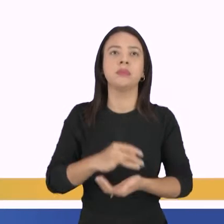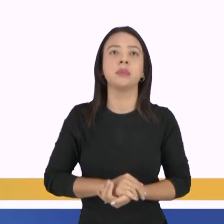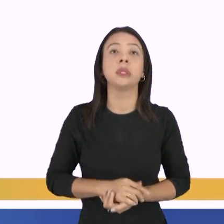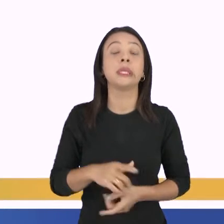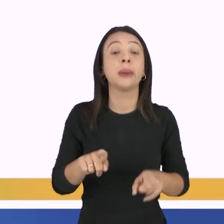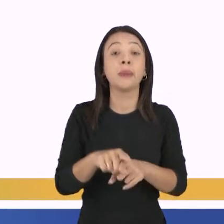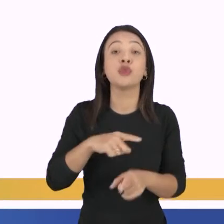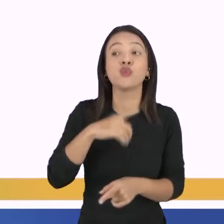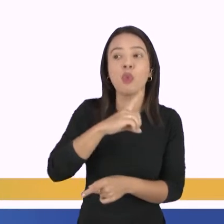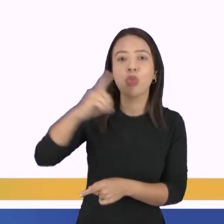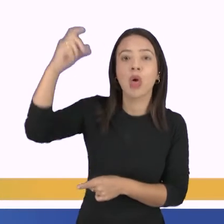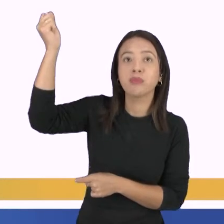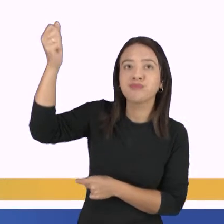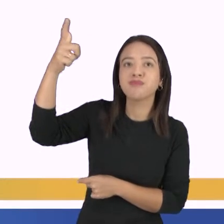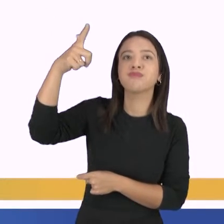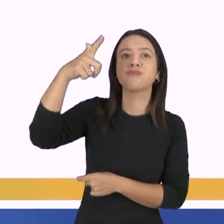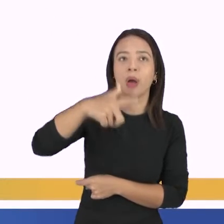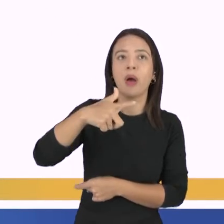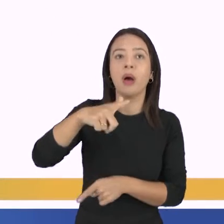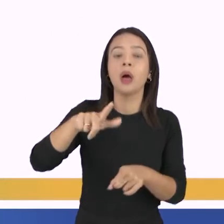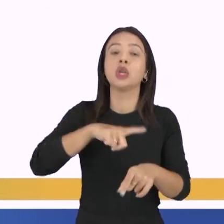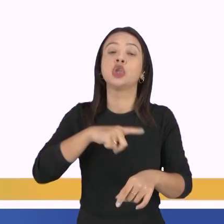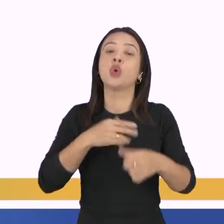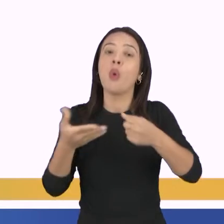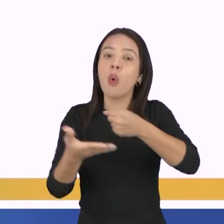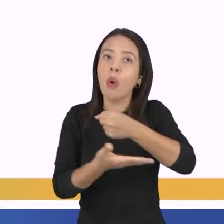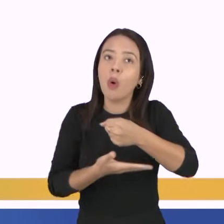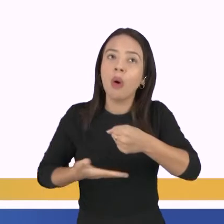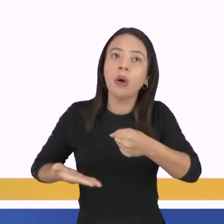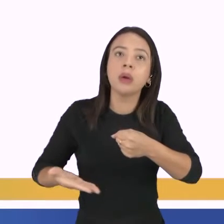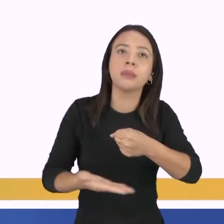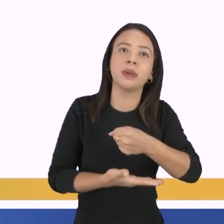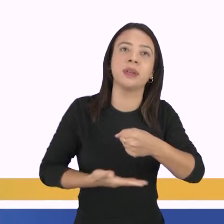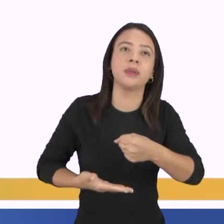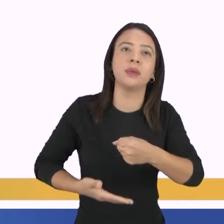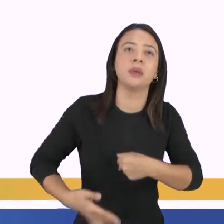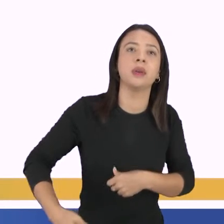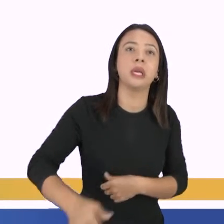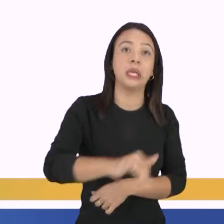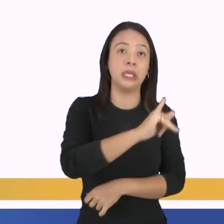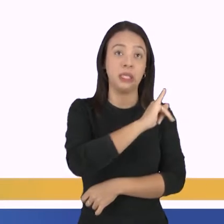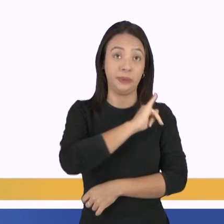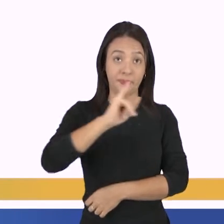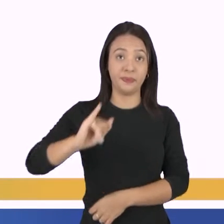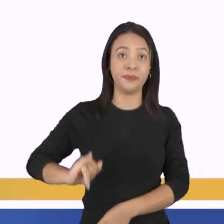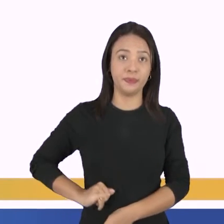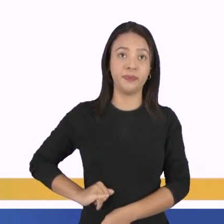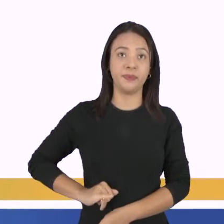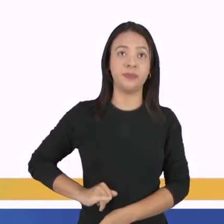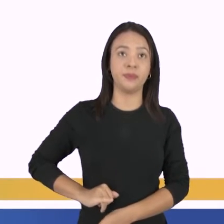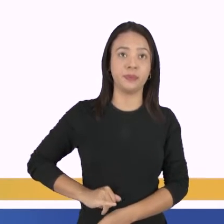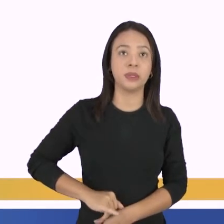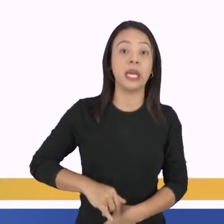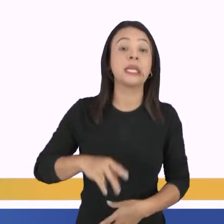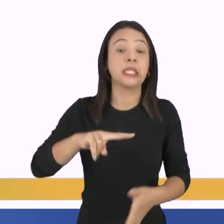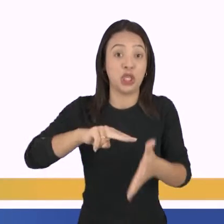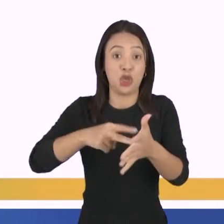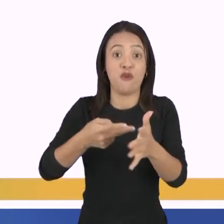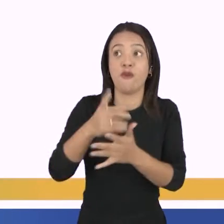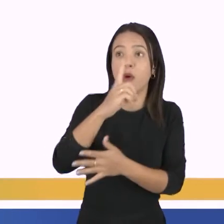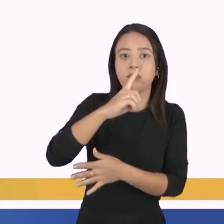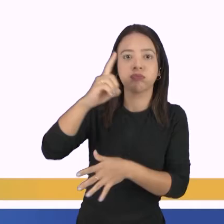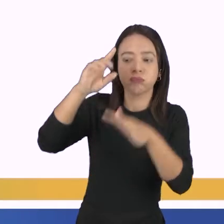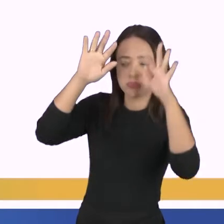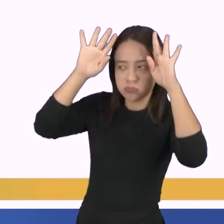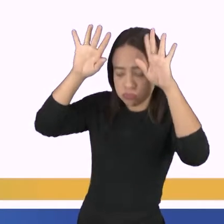deus Sol. E a base política, né, vamos ter os imperadores teocráticos, né, que era tido como representante divino, né? A